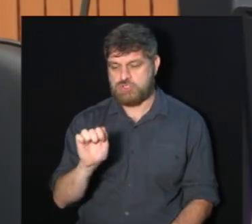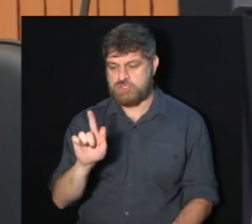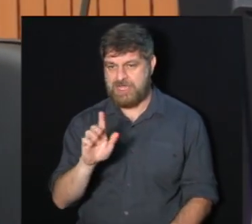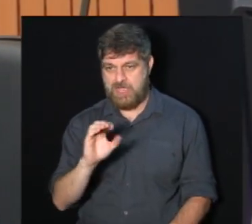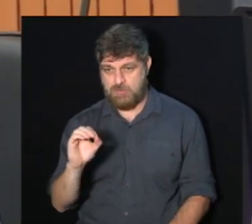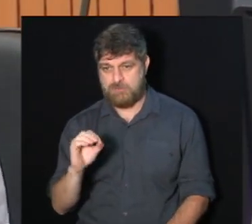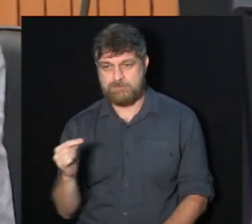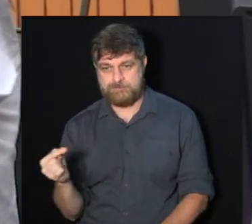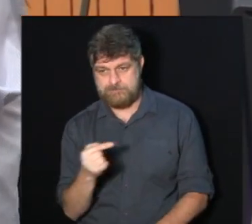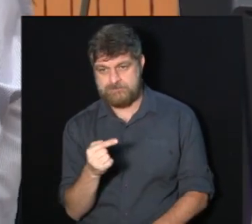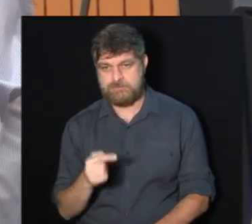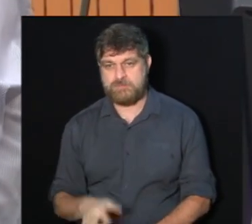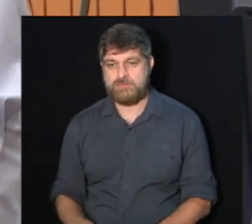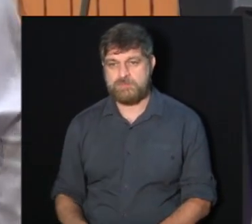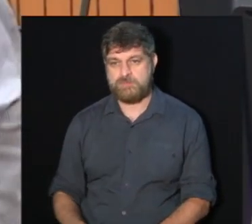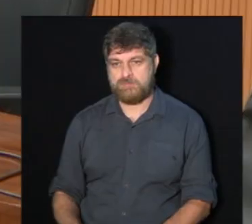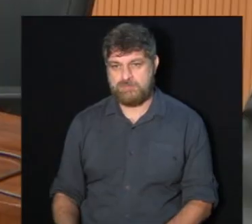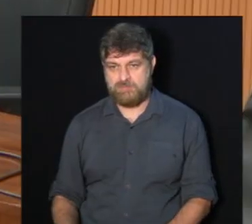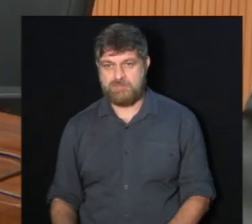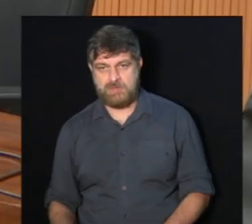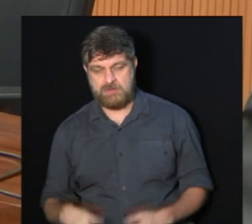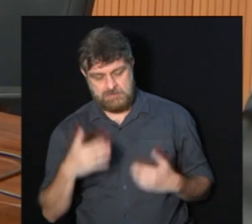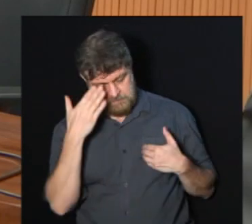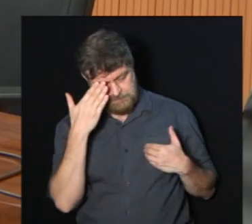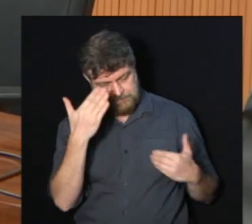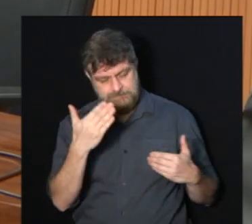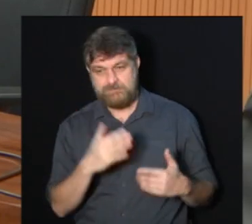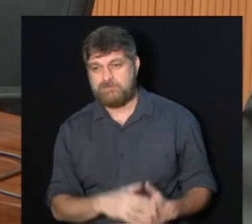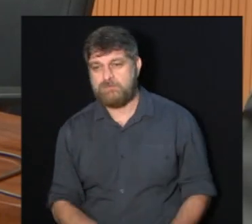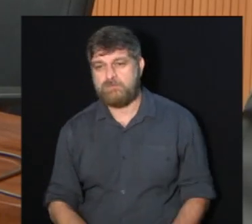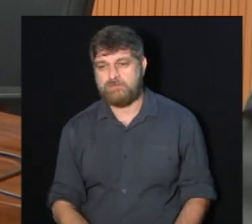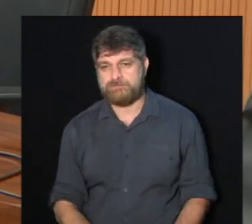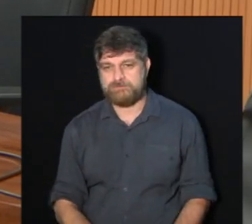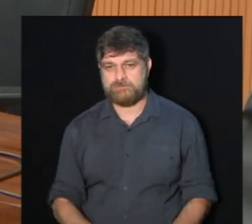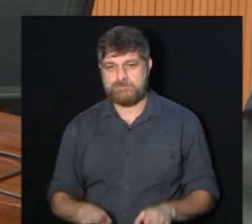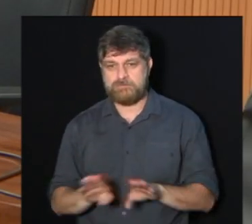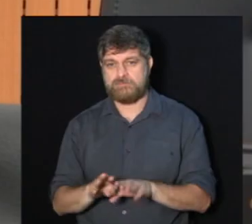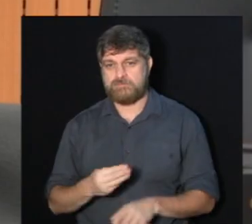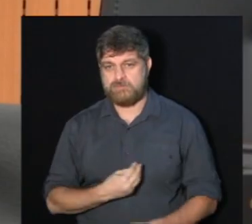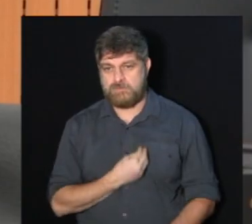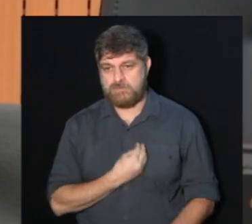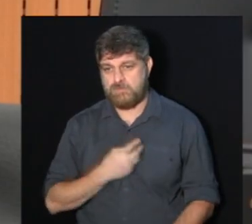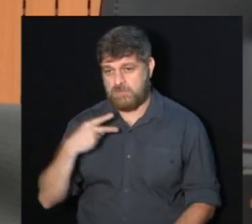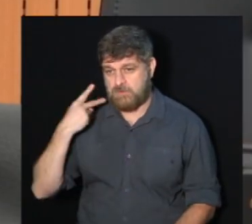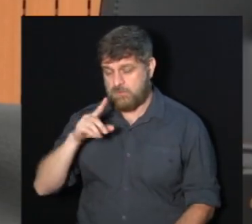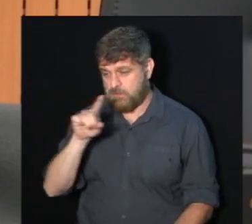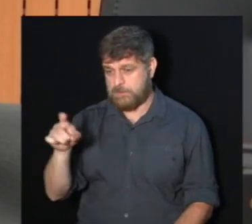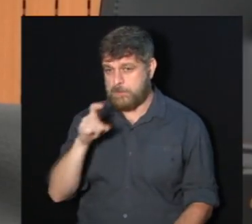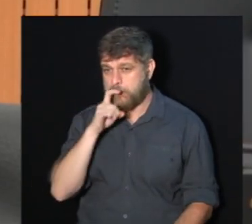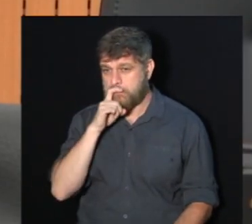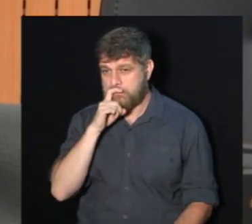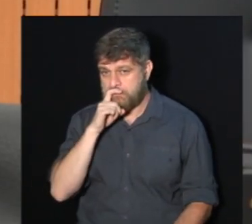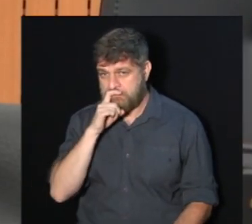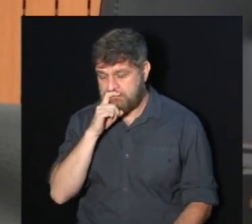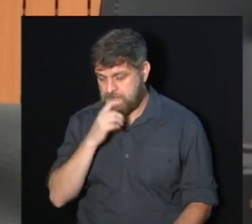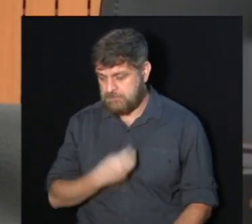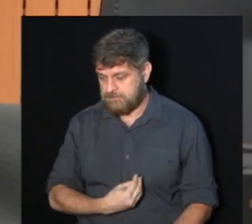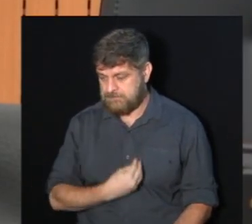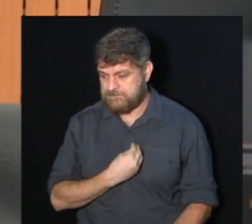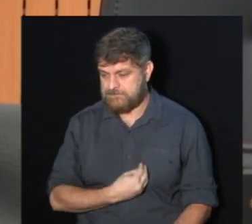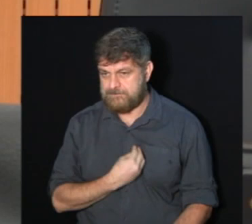Ok, muito obrigado aí, Laís. Nossa, esclarecedor, muito bom. Já agradecer a presença do vereador Zé Carlos, que está presente. Obrigado, vereador,